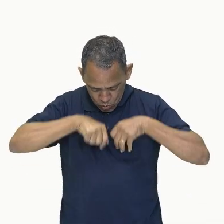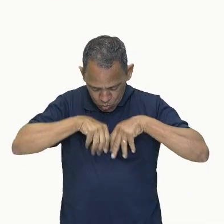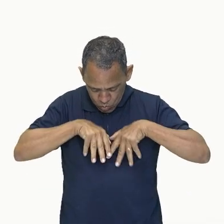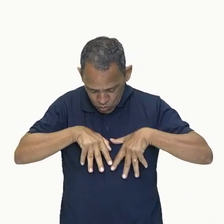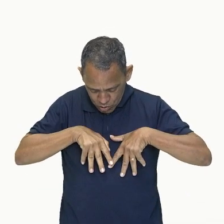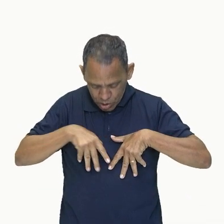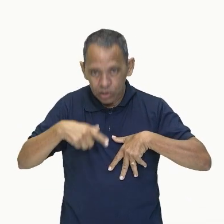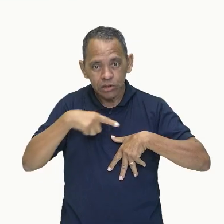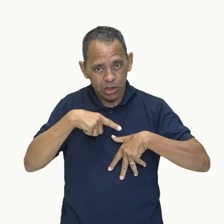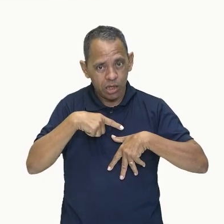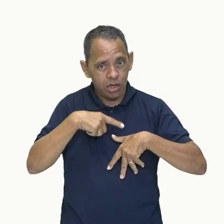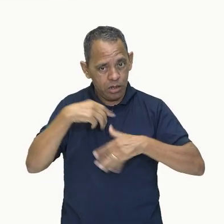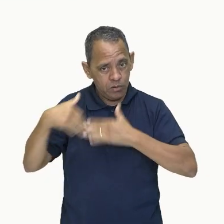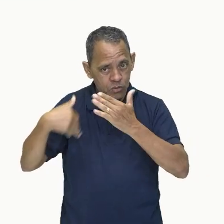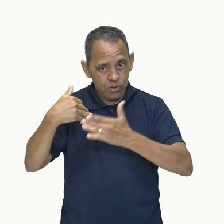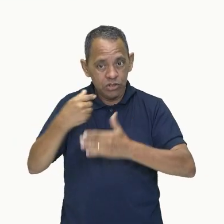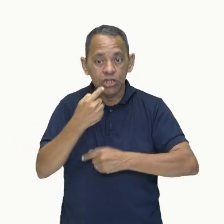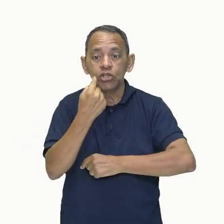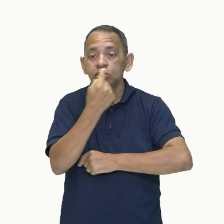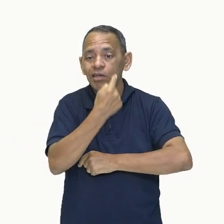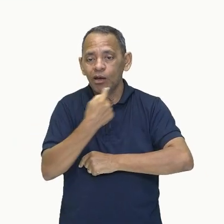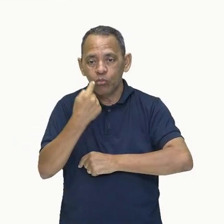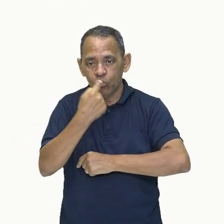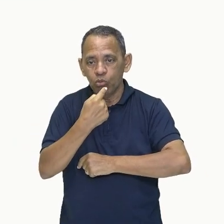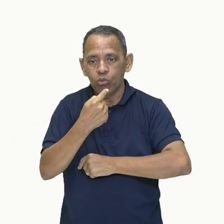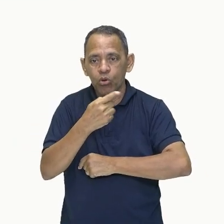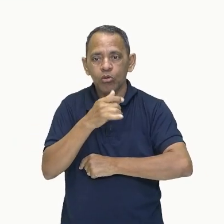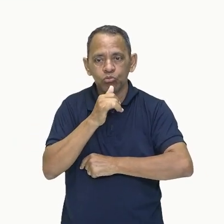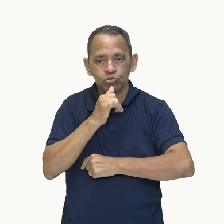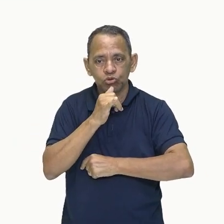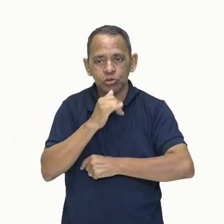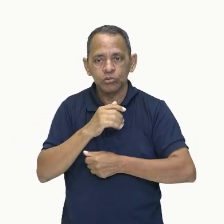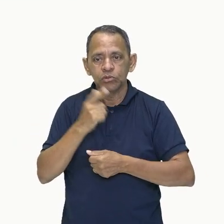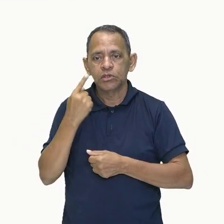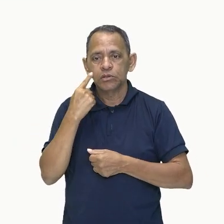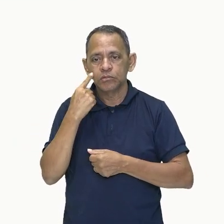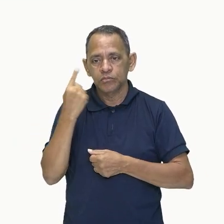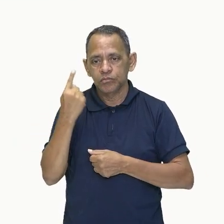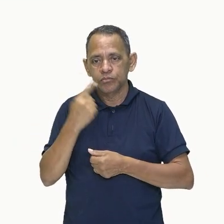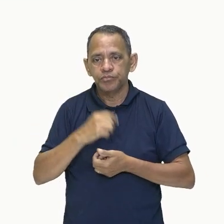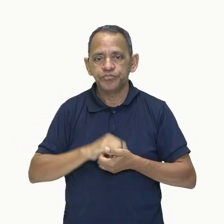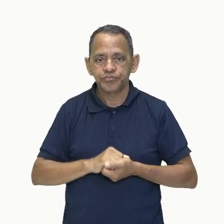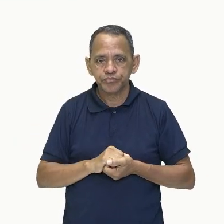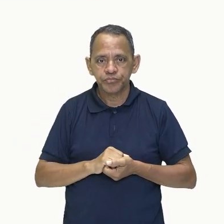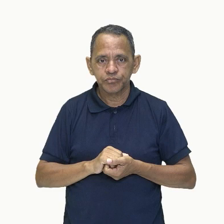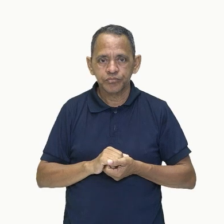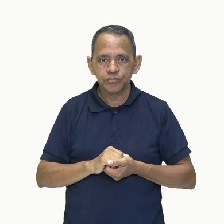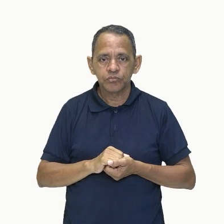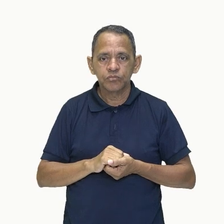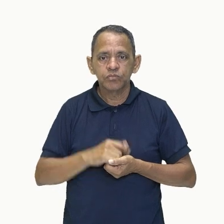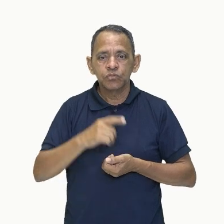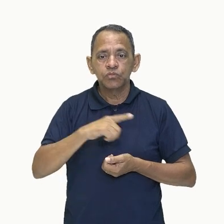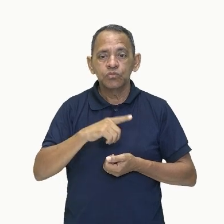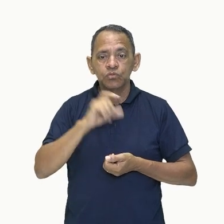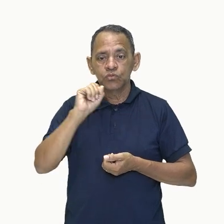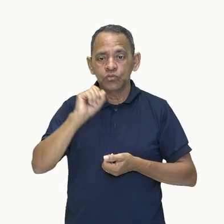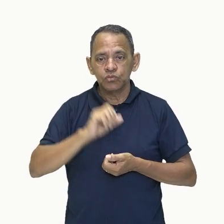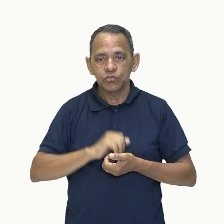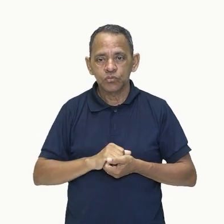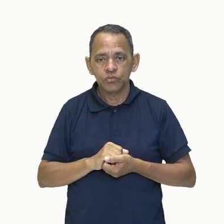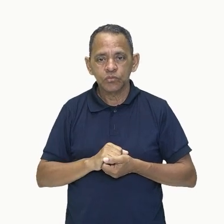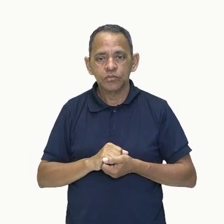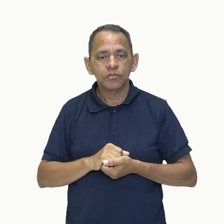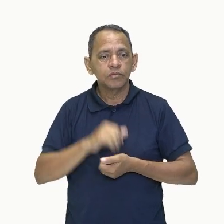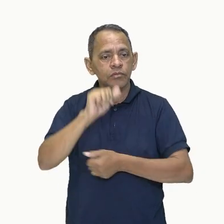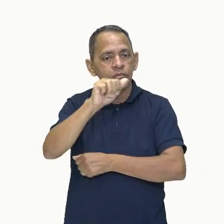boca. Por exemplo, né, nós vamos ter aqui na boca, a gente tem aí a